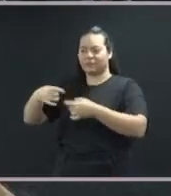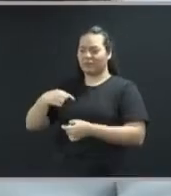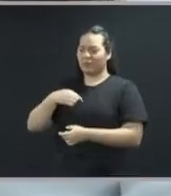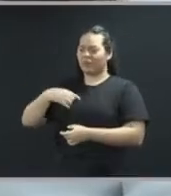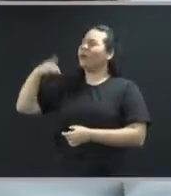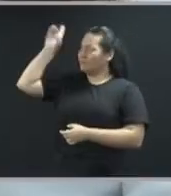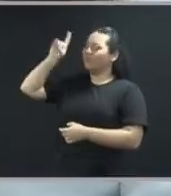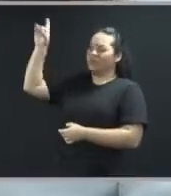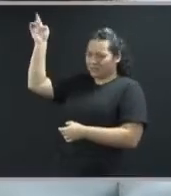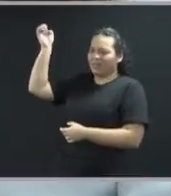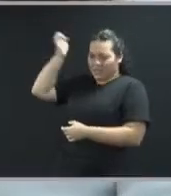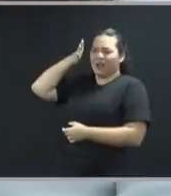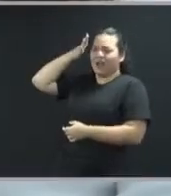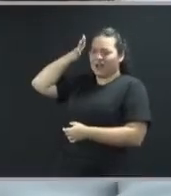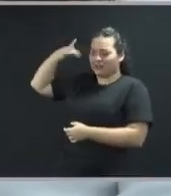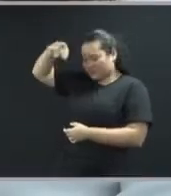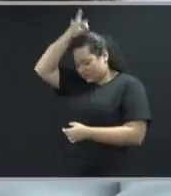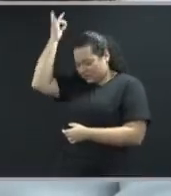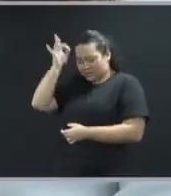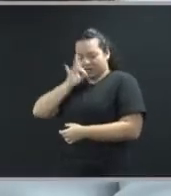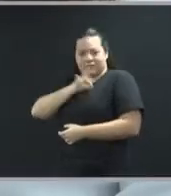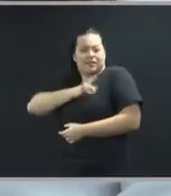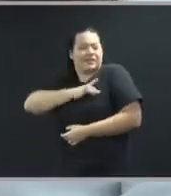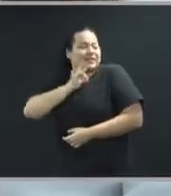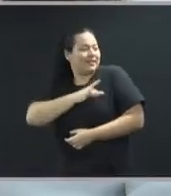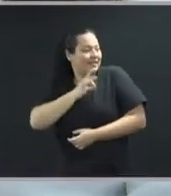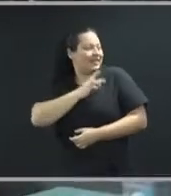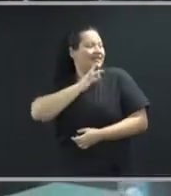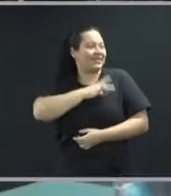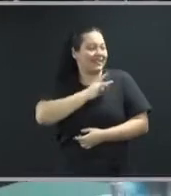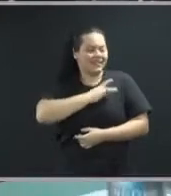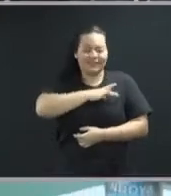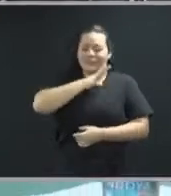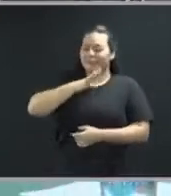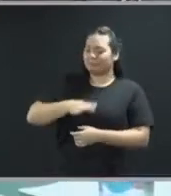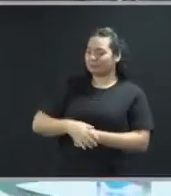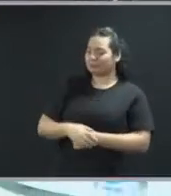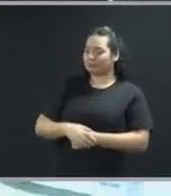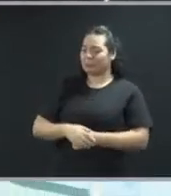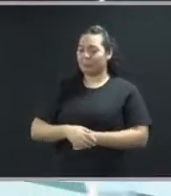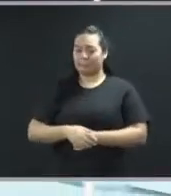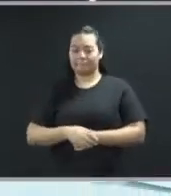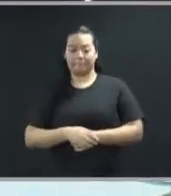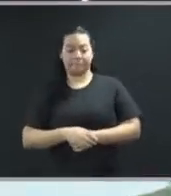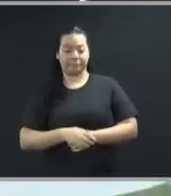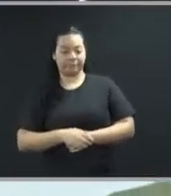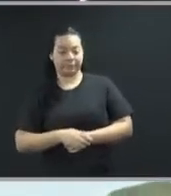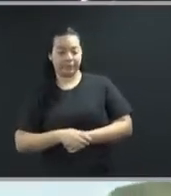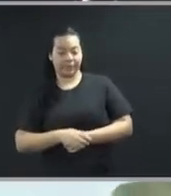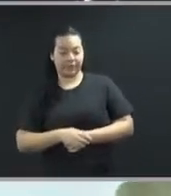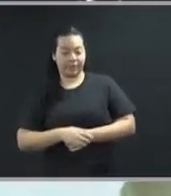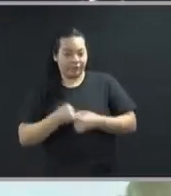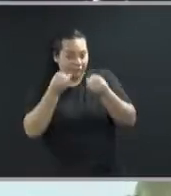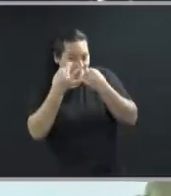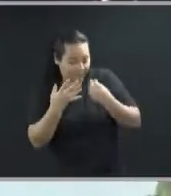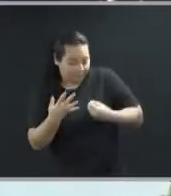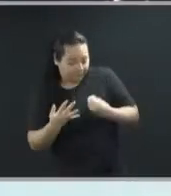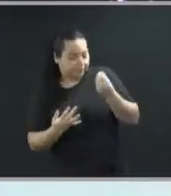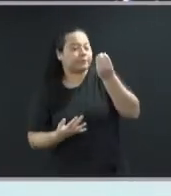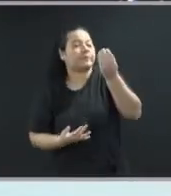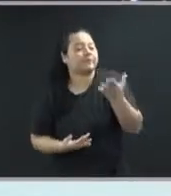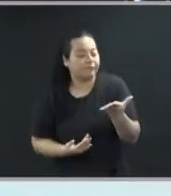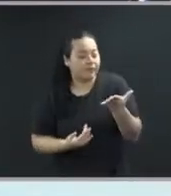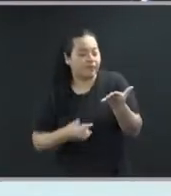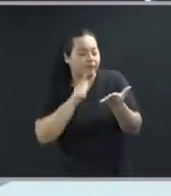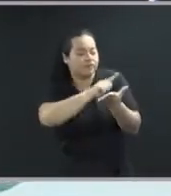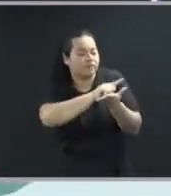graça já, o Espírito, porque é assim, irmão, ó, aqui tem um mistério. Quanto mais você se santifica, mais o Espírito